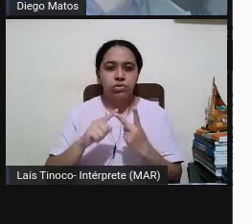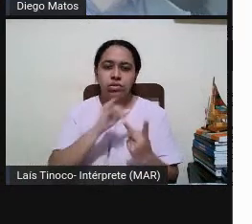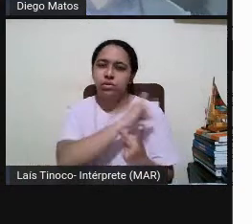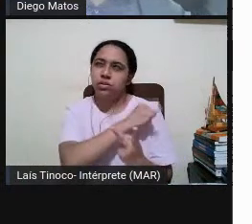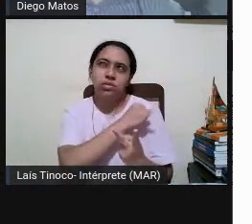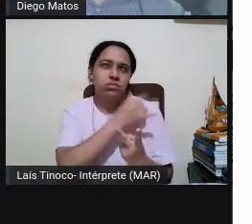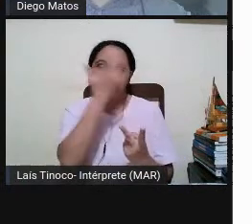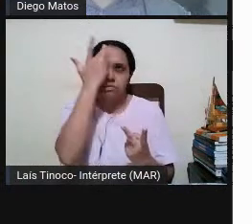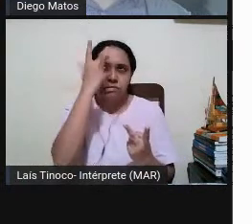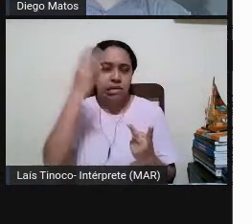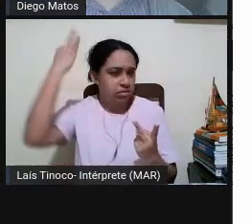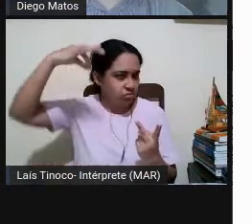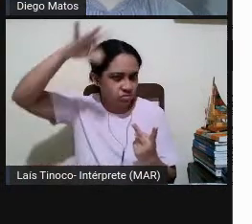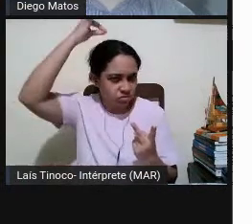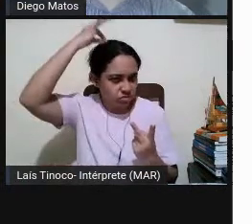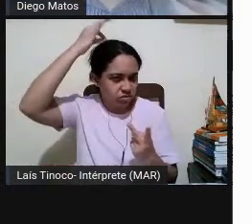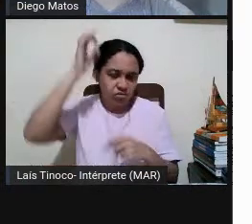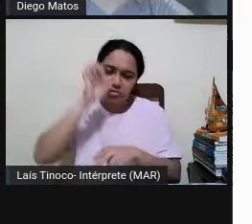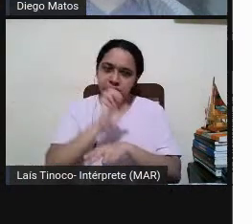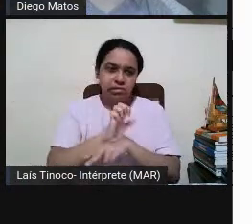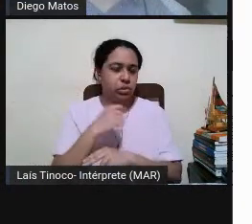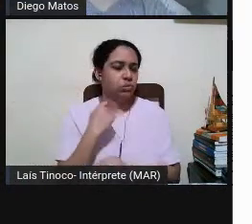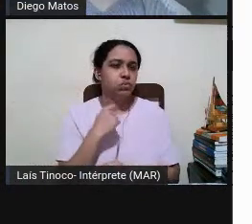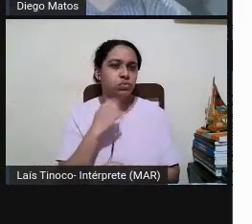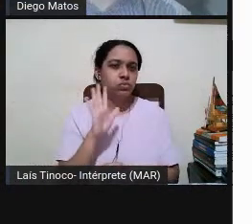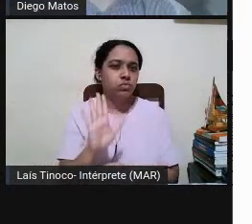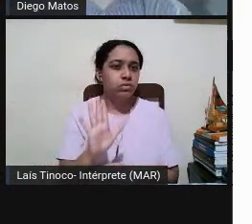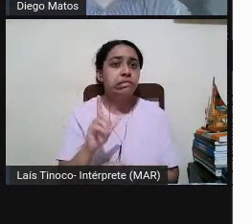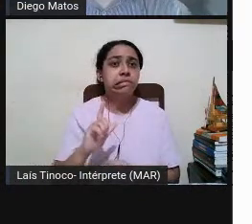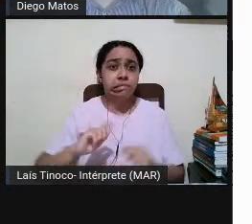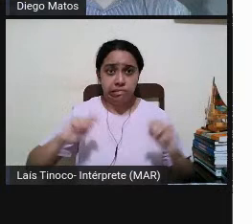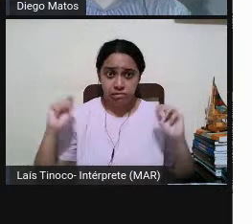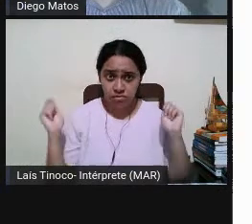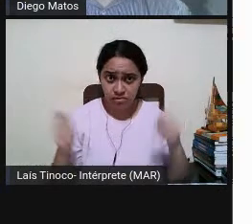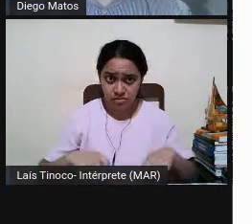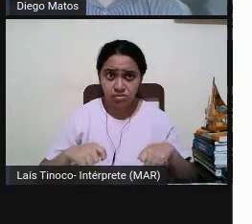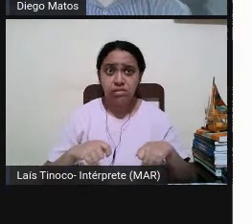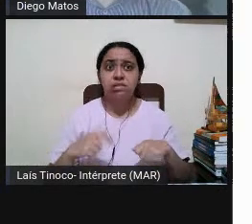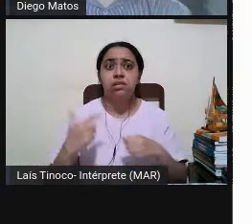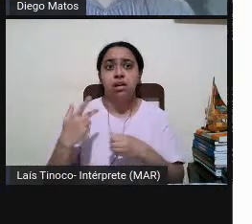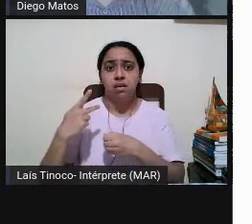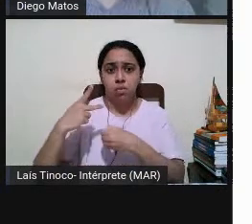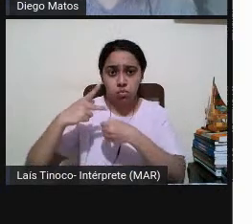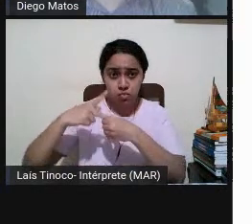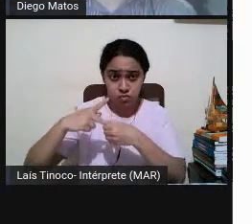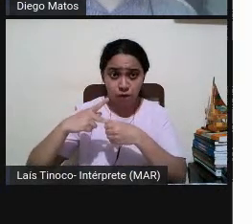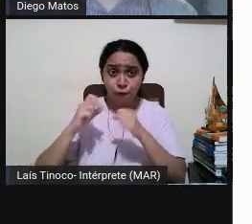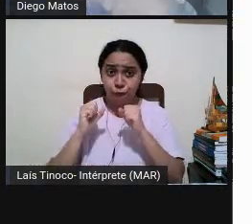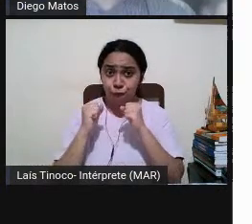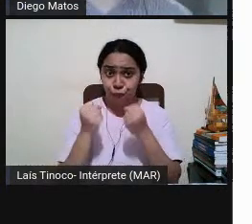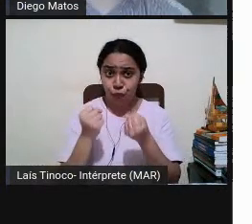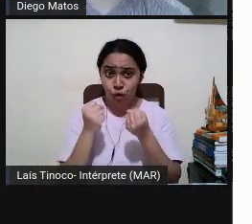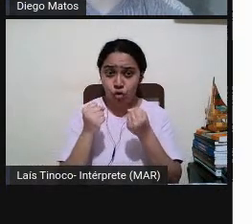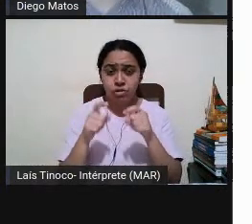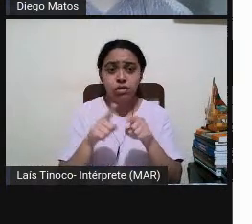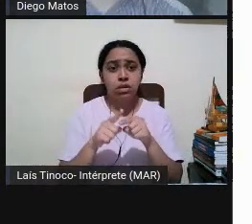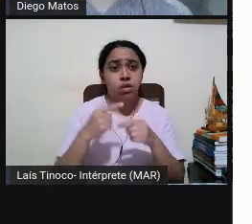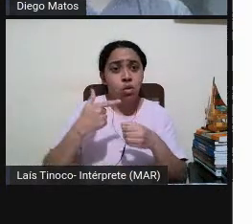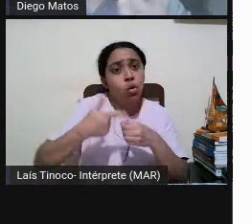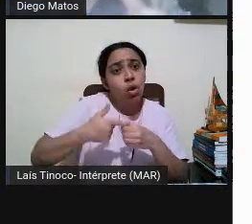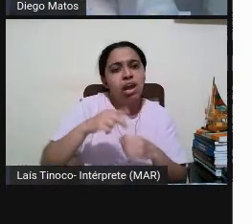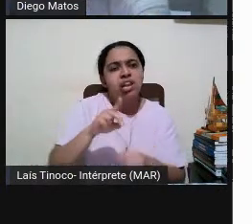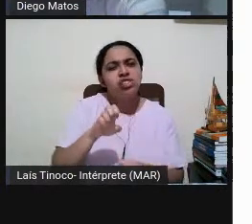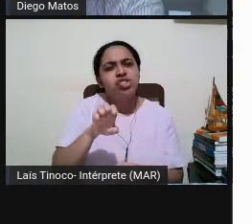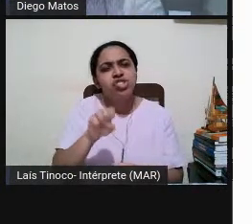se chega até Espírito Santo e tem um potencial também de produção de petróleo e de combustíveis absurdo